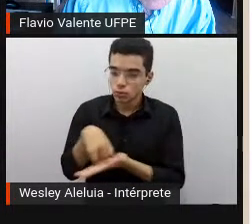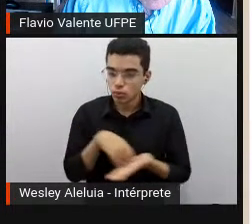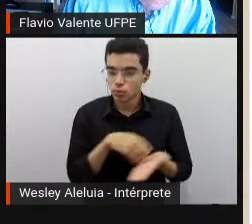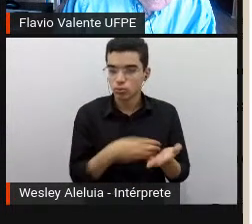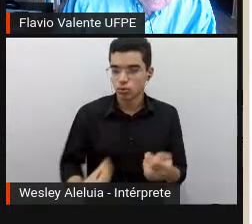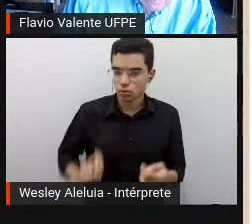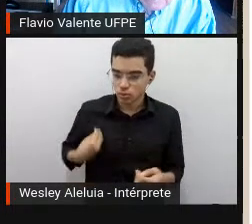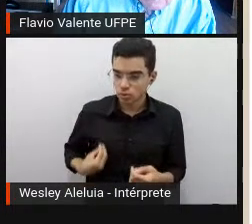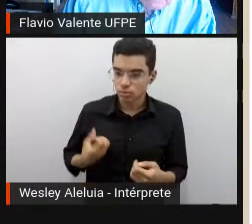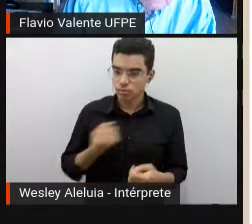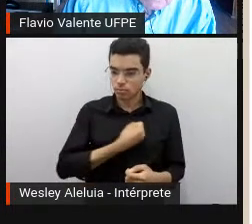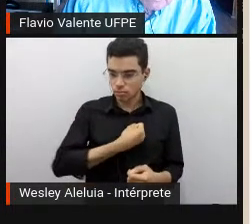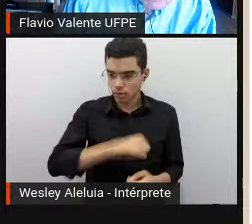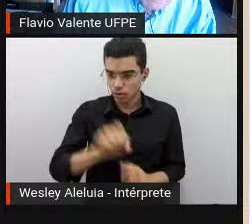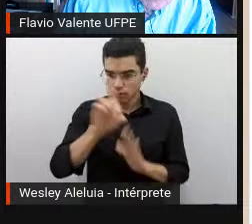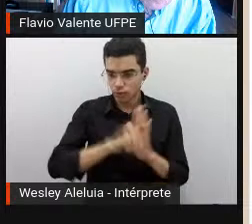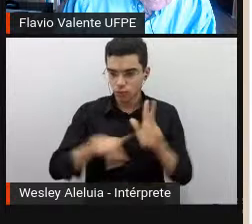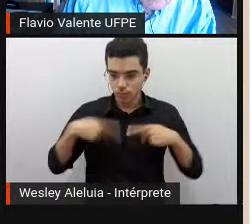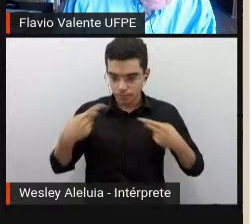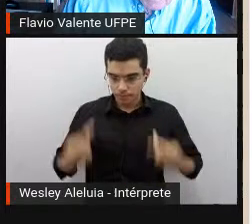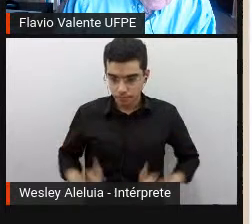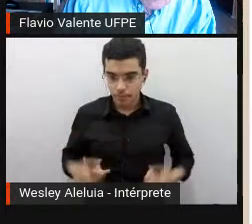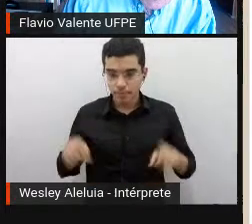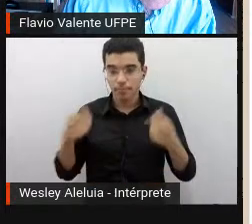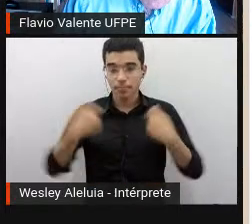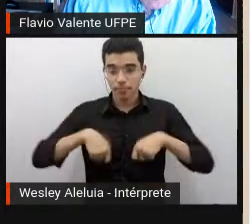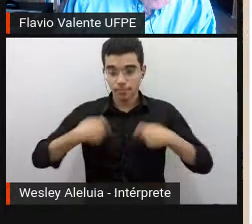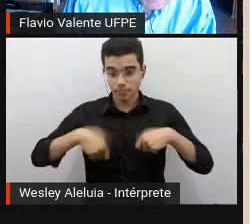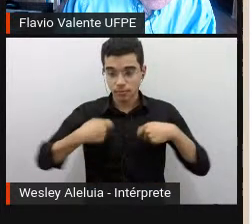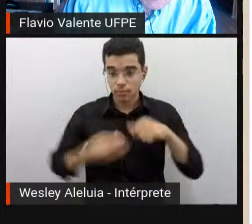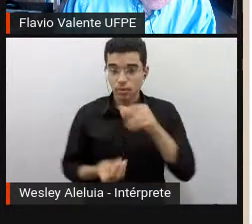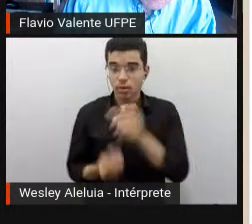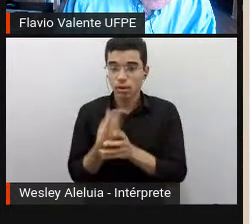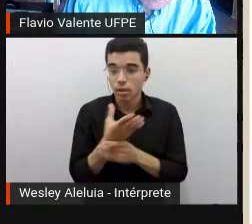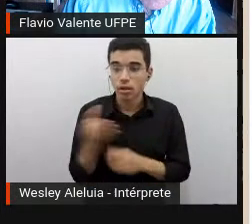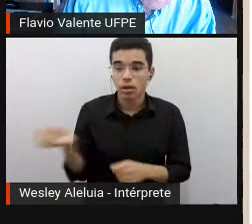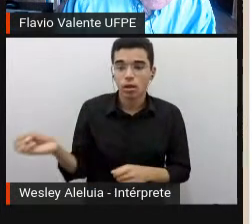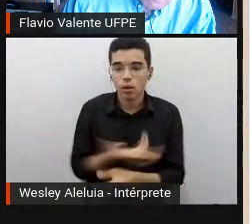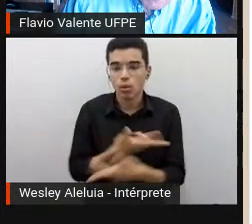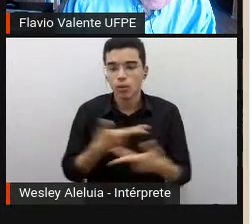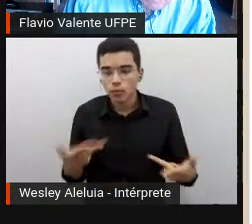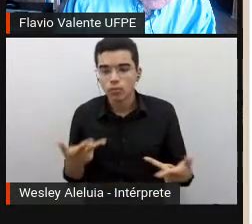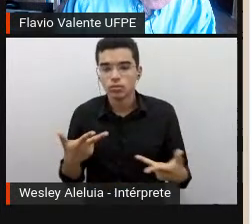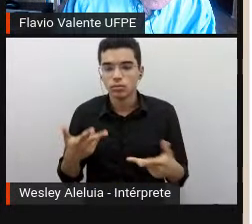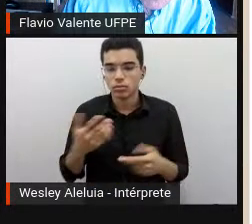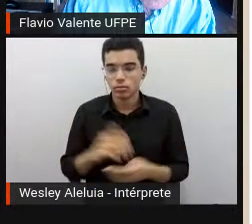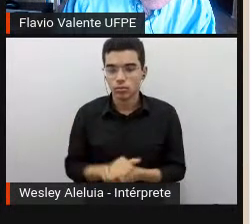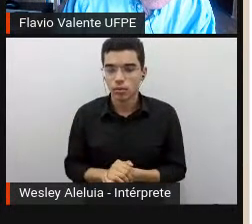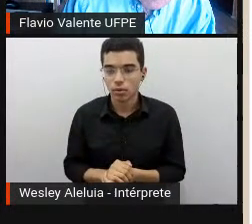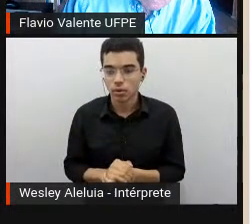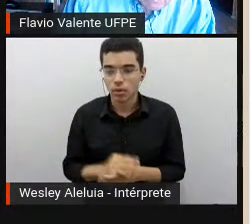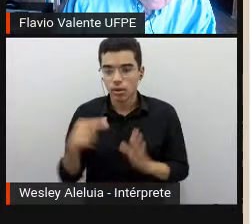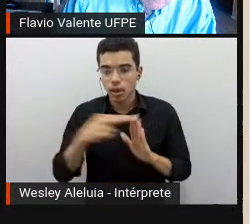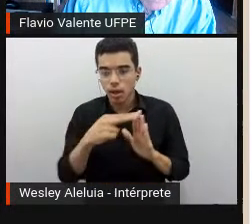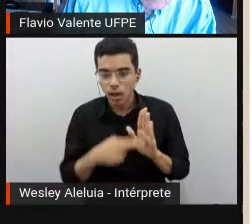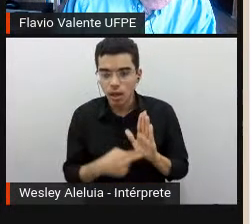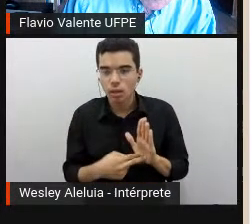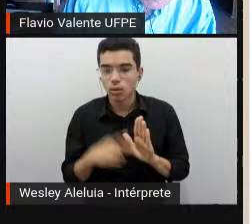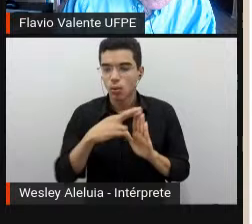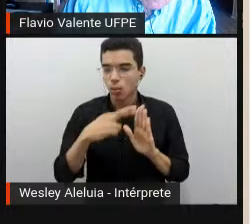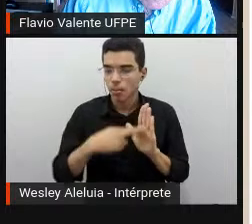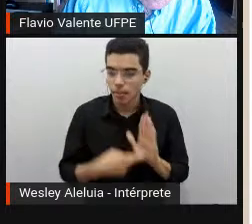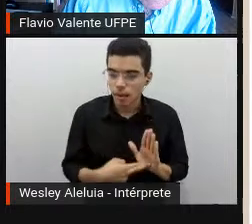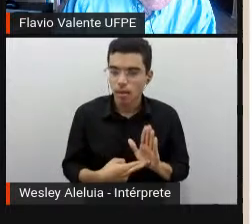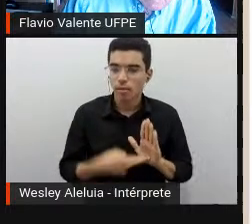direitos humanos, além da necessidade de pressionar para a criação de novos instrumentos e instituições de defesa e exigibilidade dos direitos humanos, também em